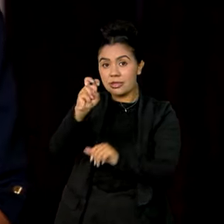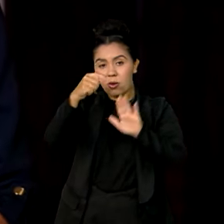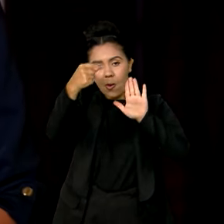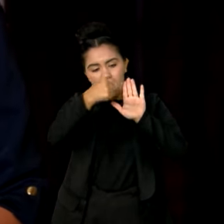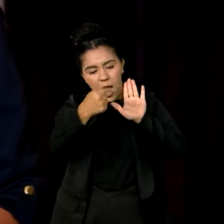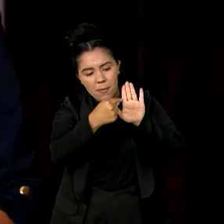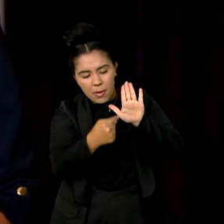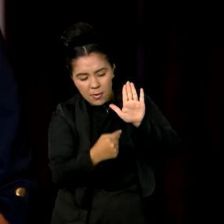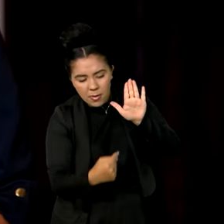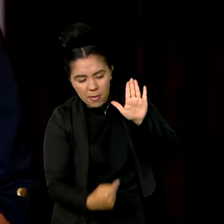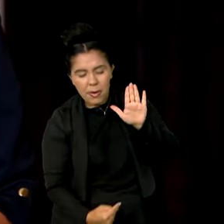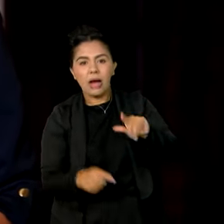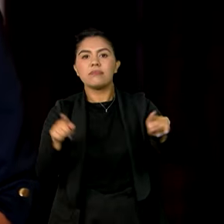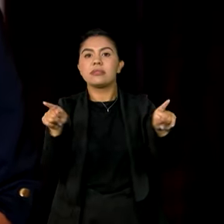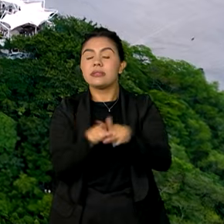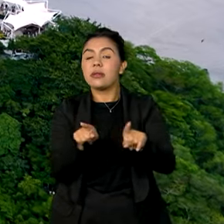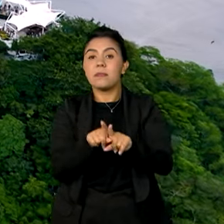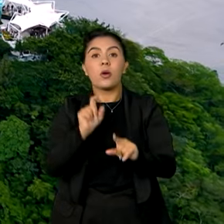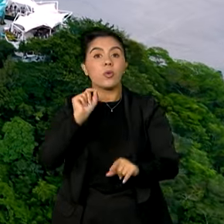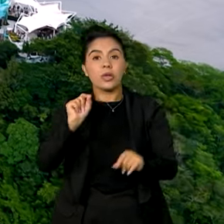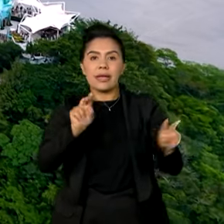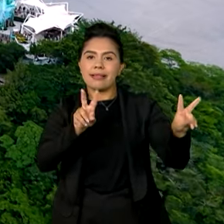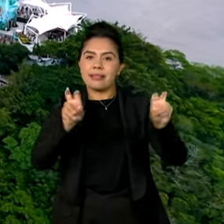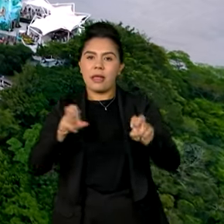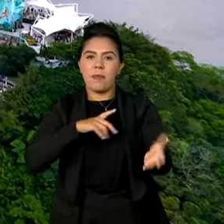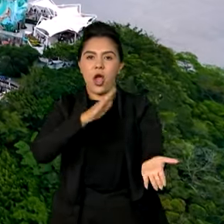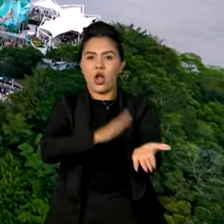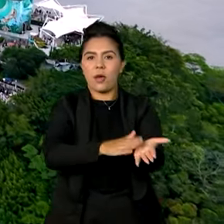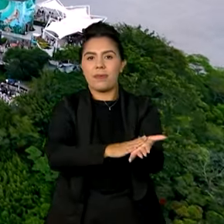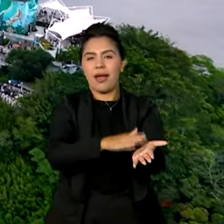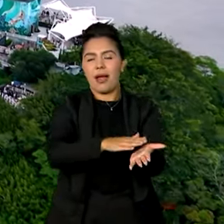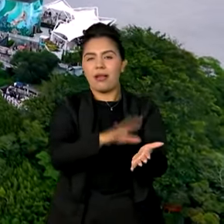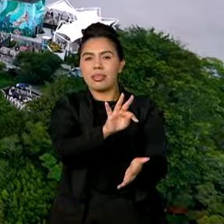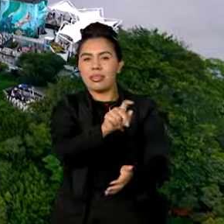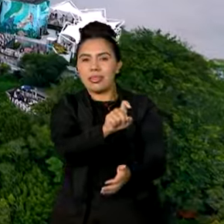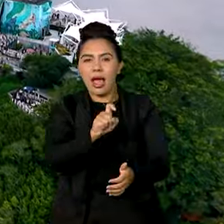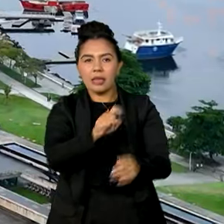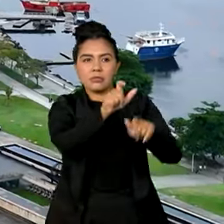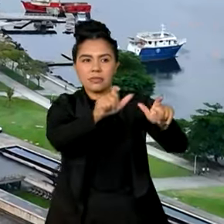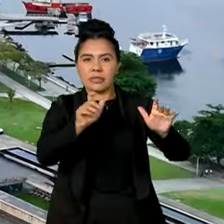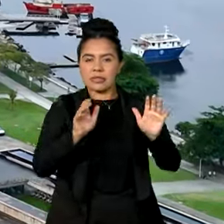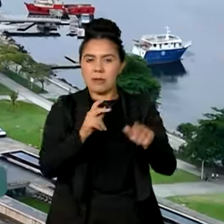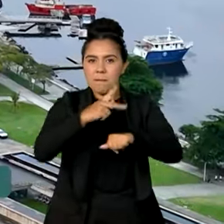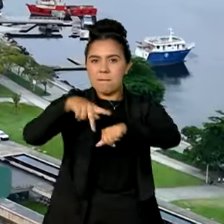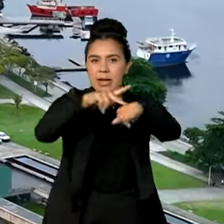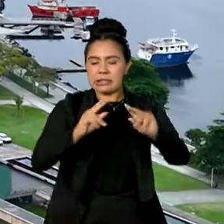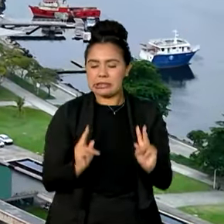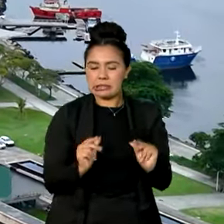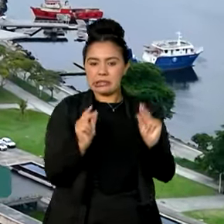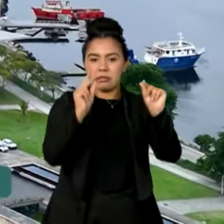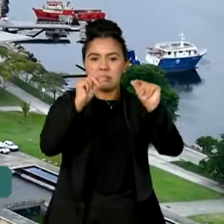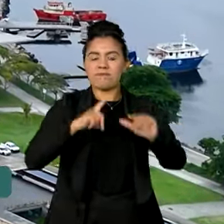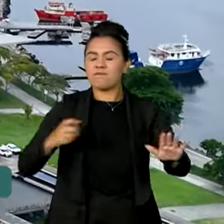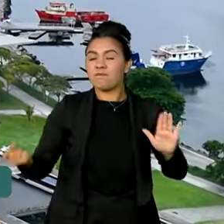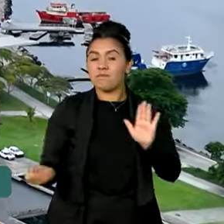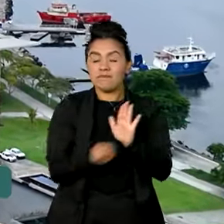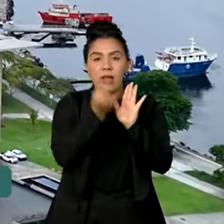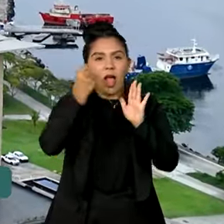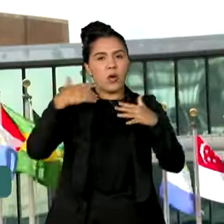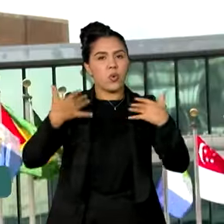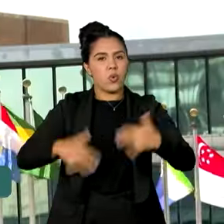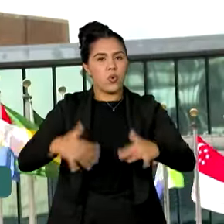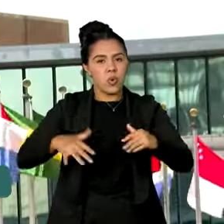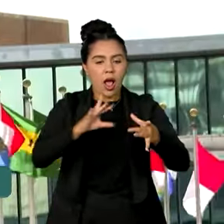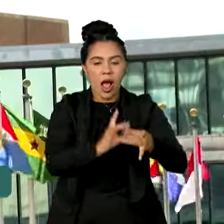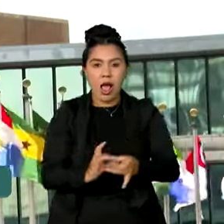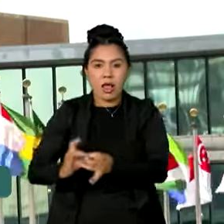a taxação dos super ricos. O G20 Brasil também fica marcado na história pelo lançamento da Aliança Global contra a